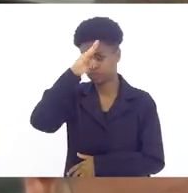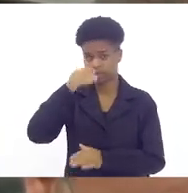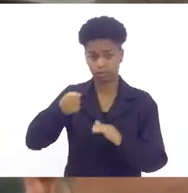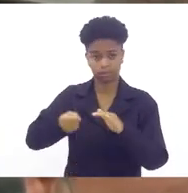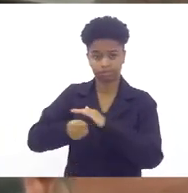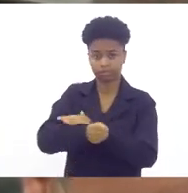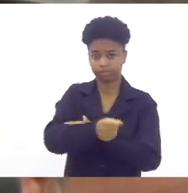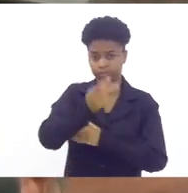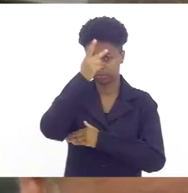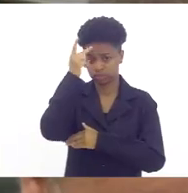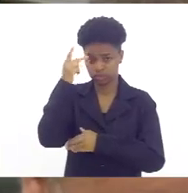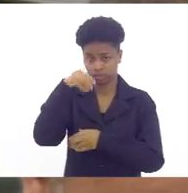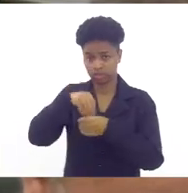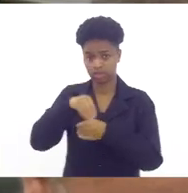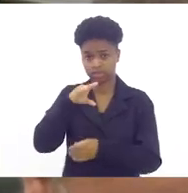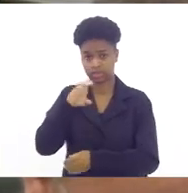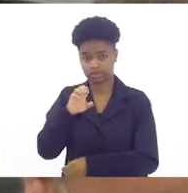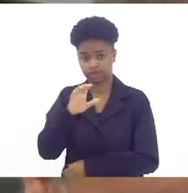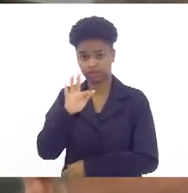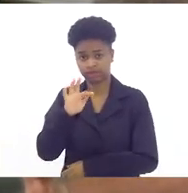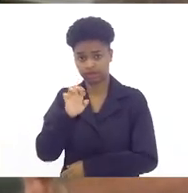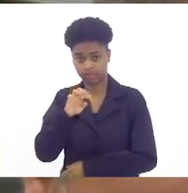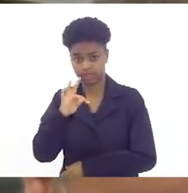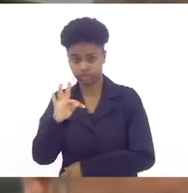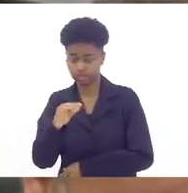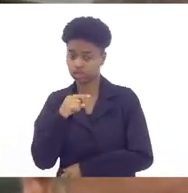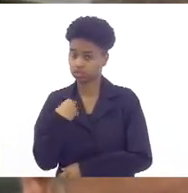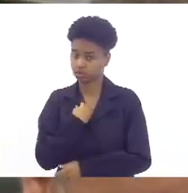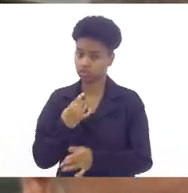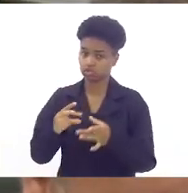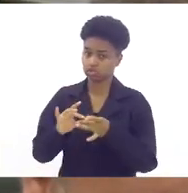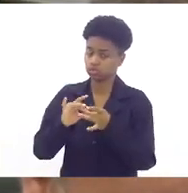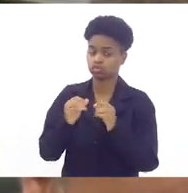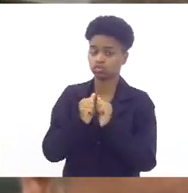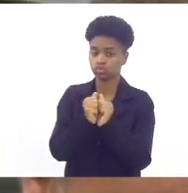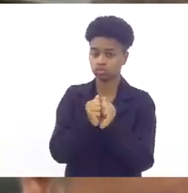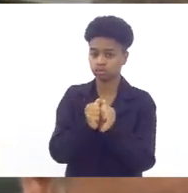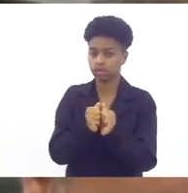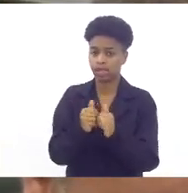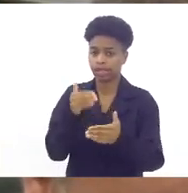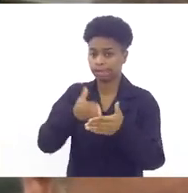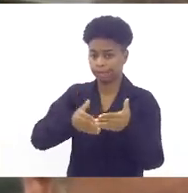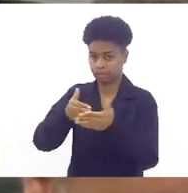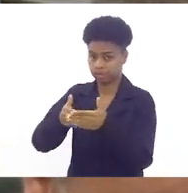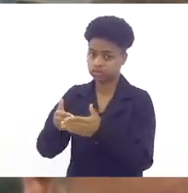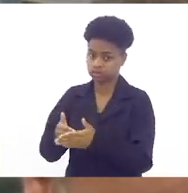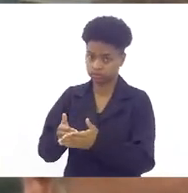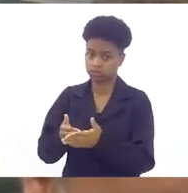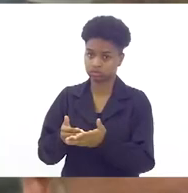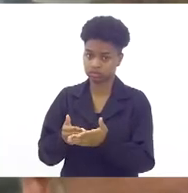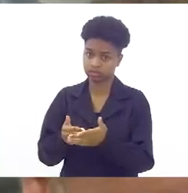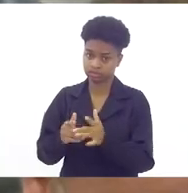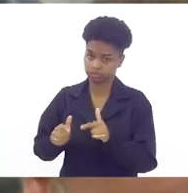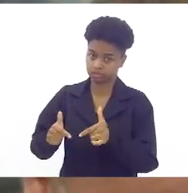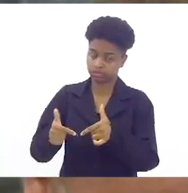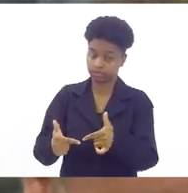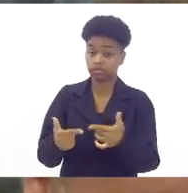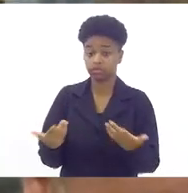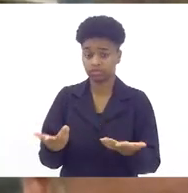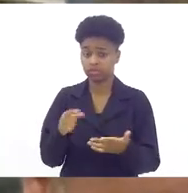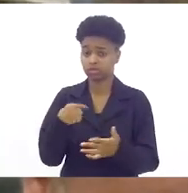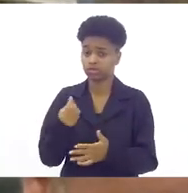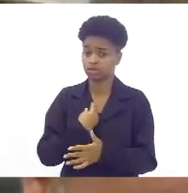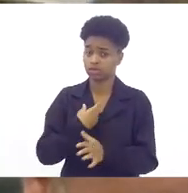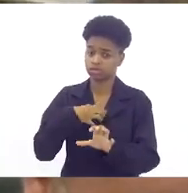no CEFET nós estávamos lá junto com os estudantes do CEFET barrando a intervenção do CEFET né em solidariedade a nossa